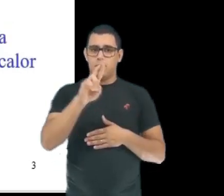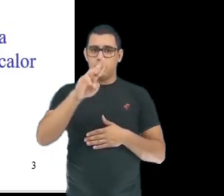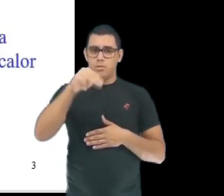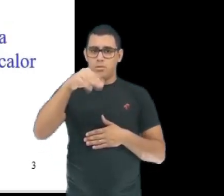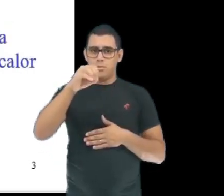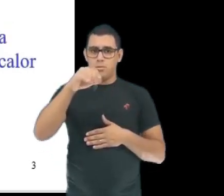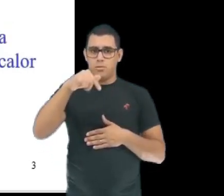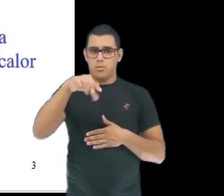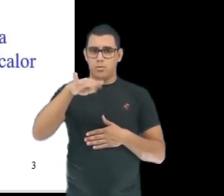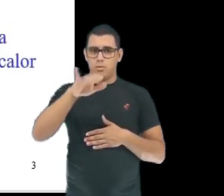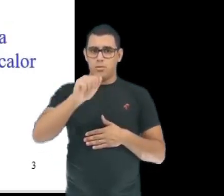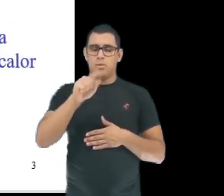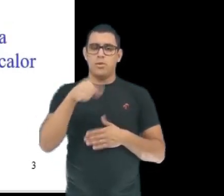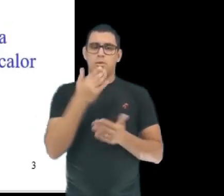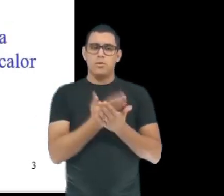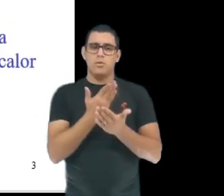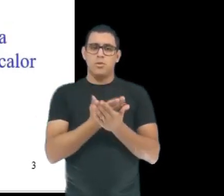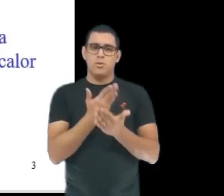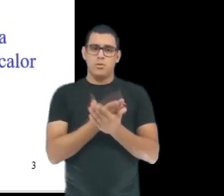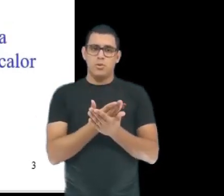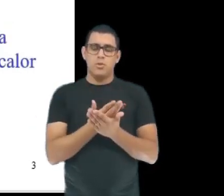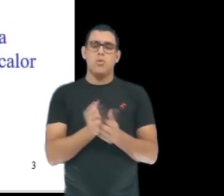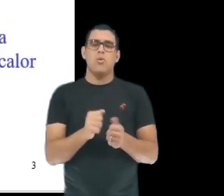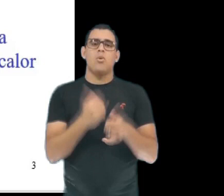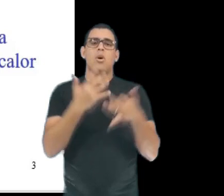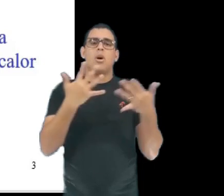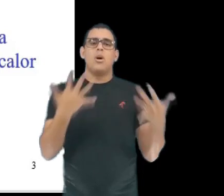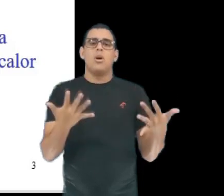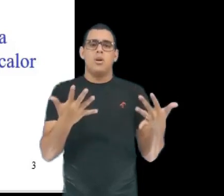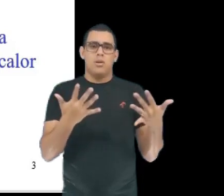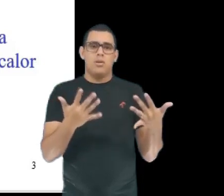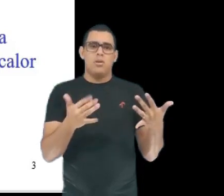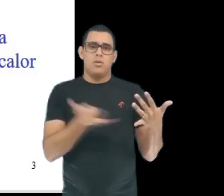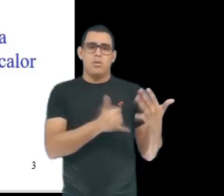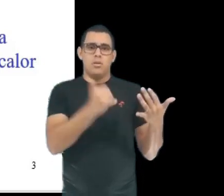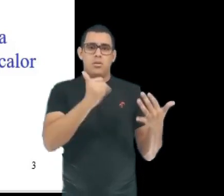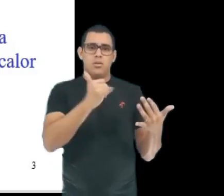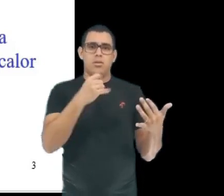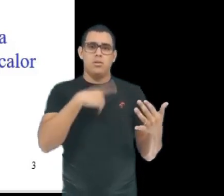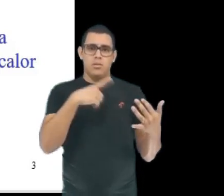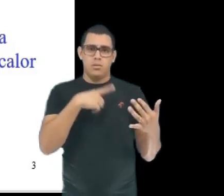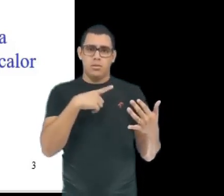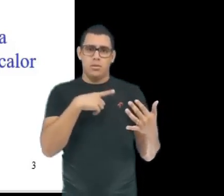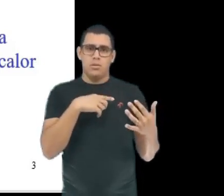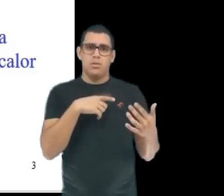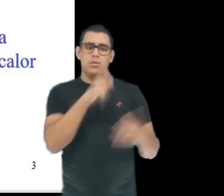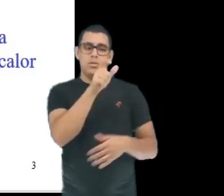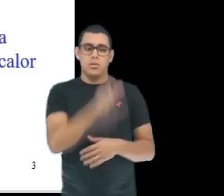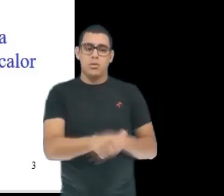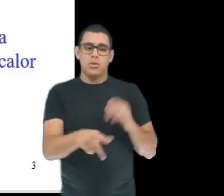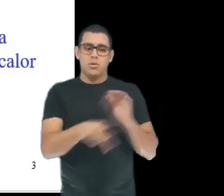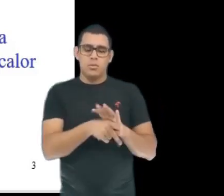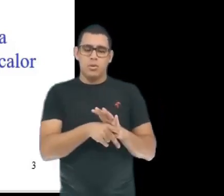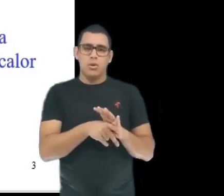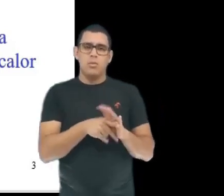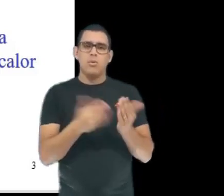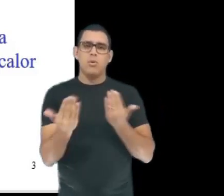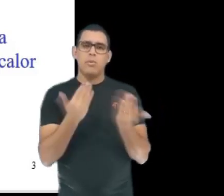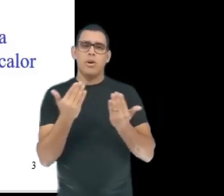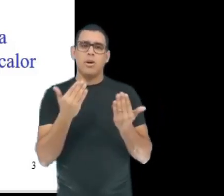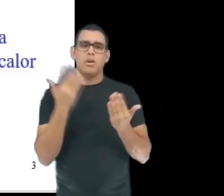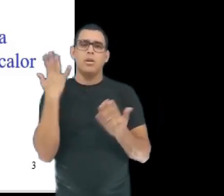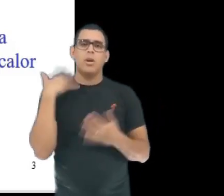Definição: a termoquímica estuda a quantidade de energia na forma de calor que uma reação química pode gerar ou absorver em